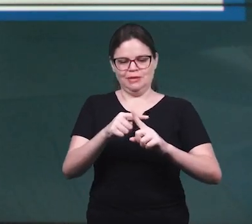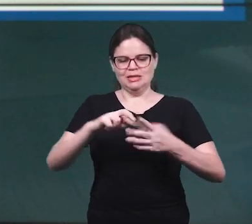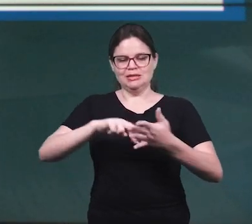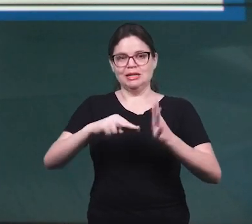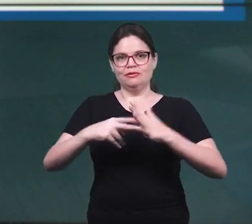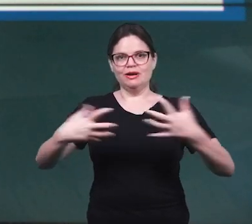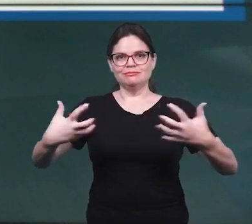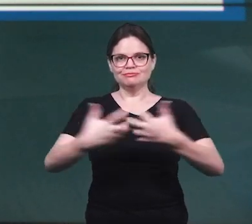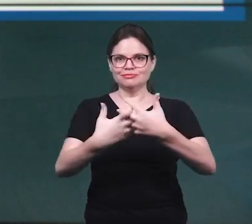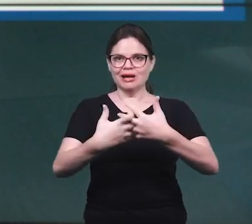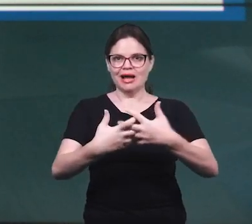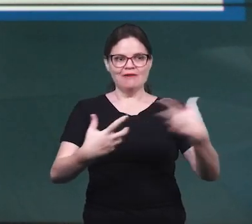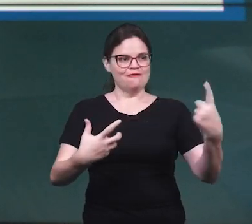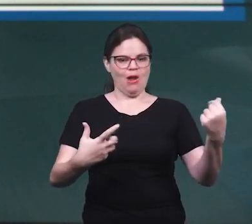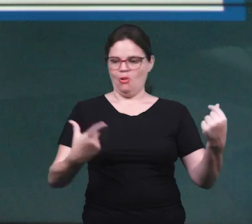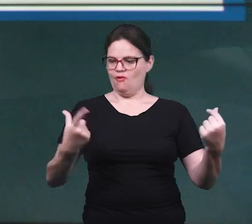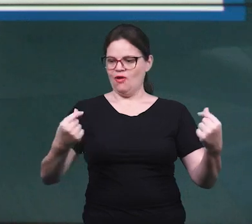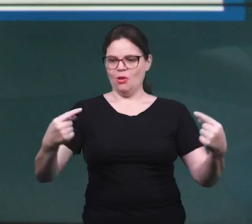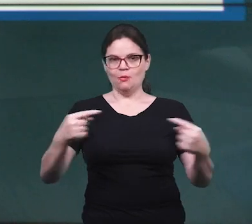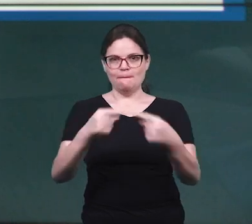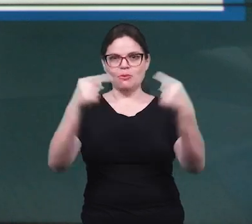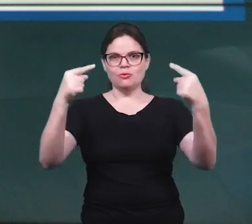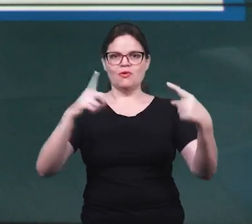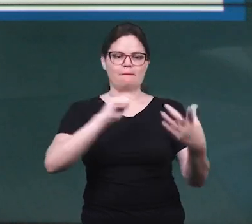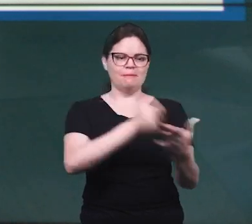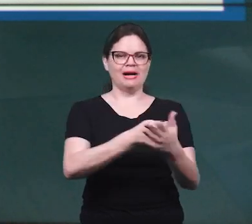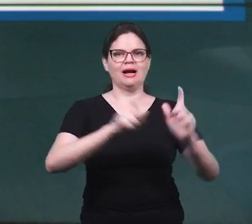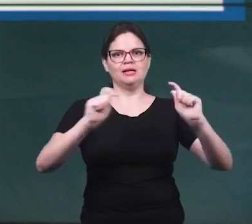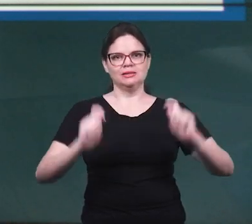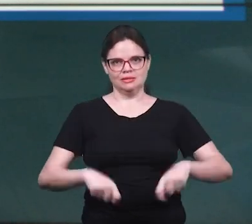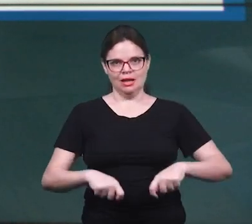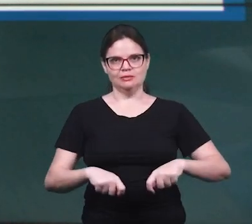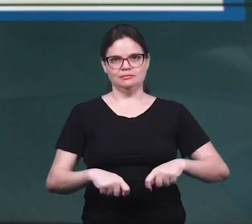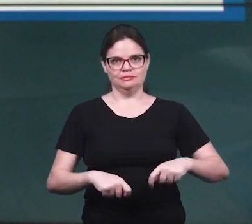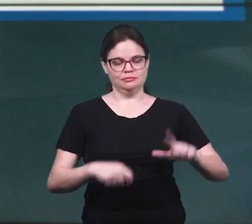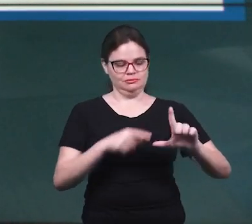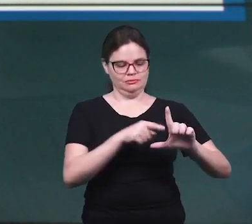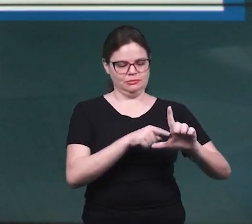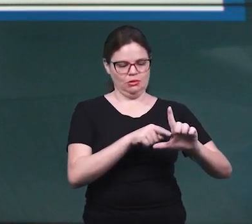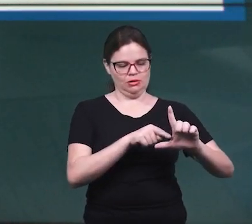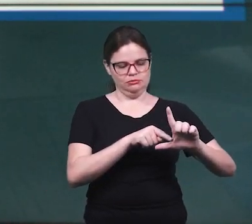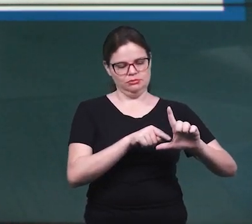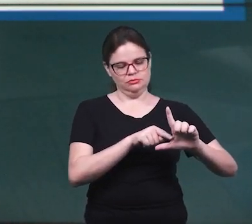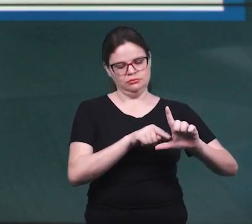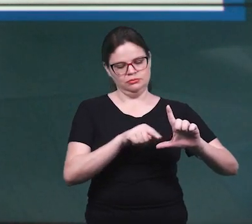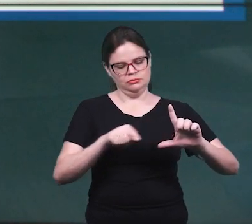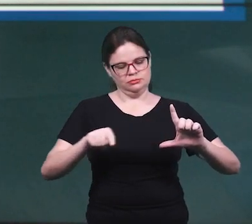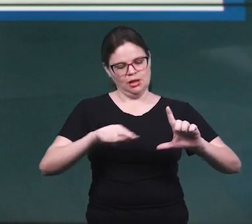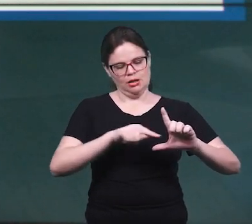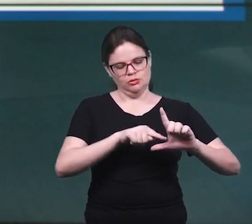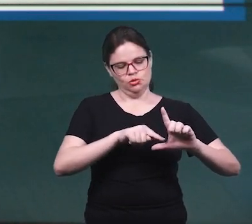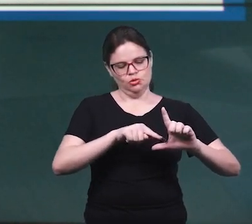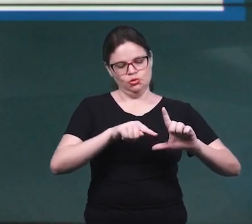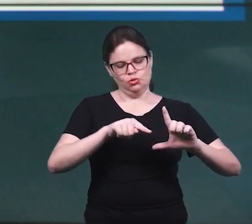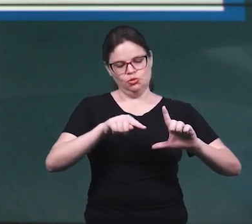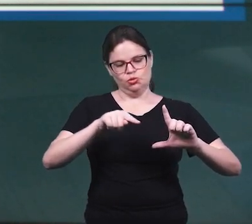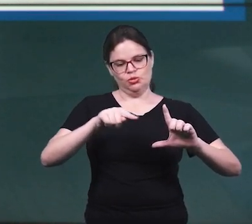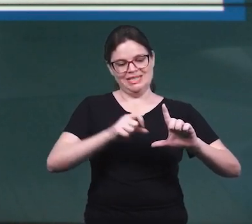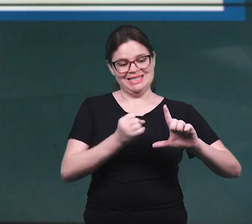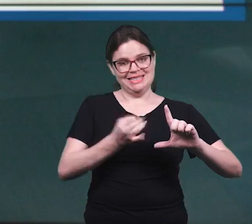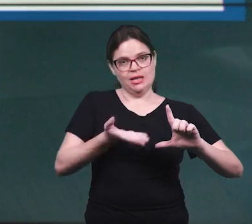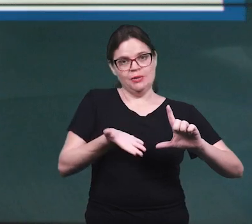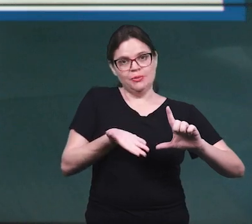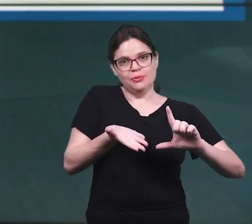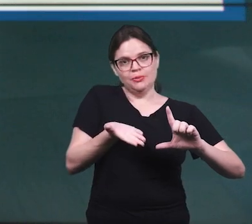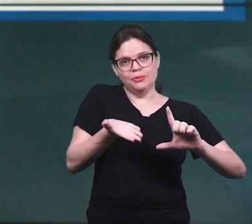ponto do mês. E aí o seu ganho vai superando o gasto fixo. Nesse caso, você